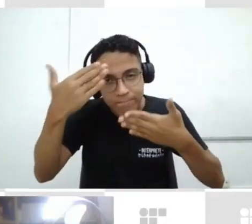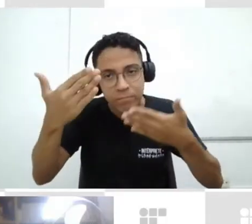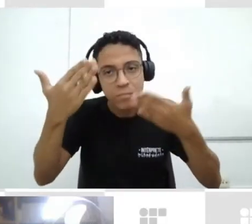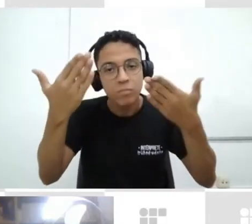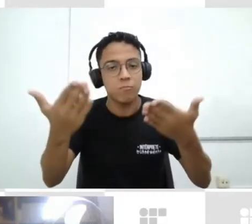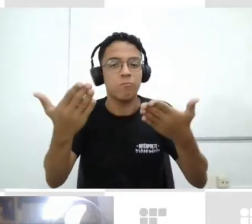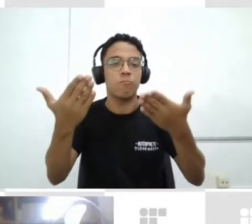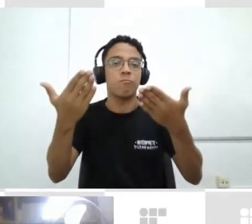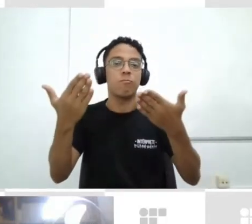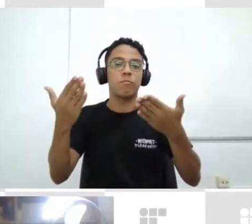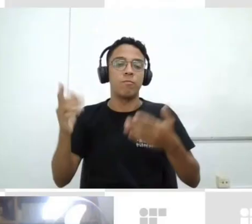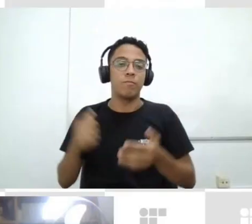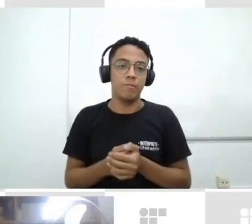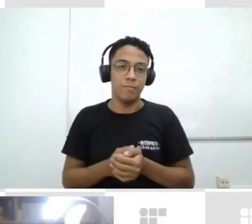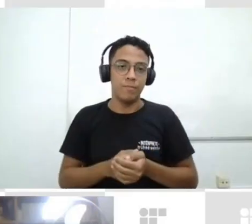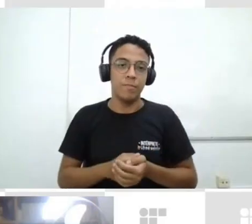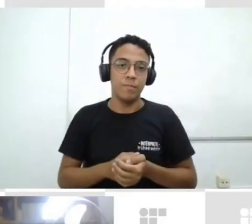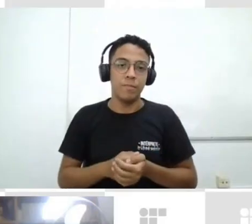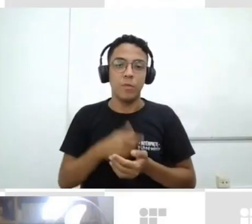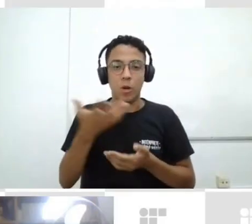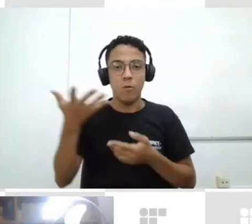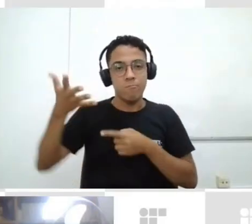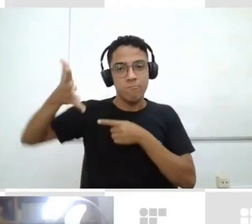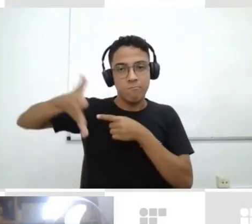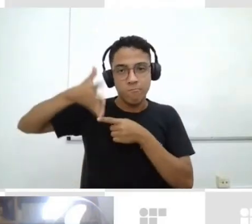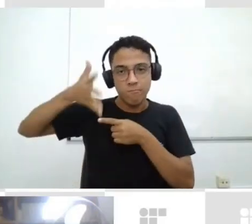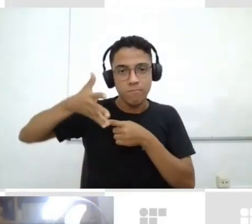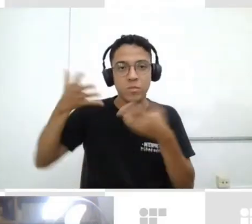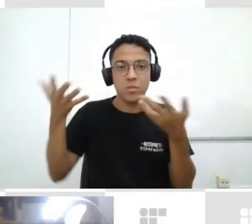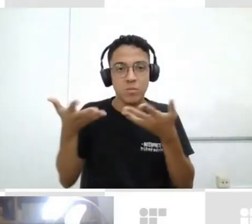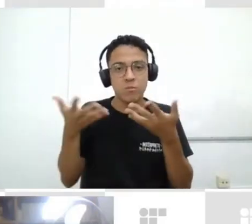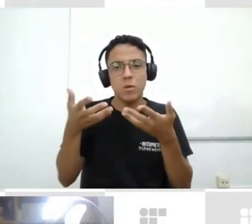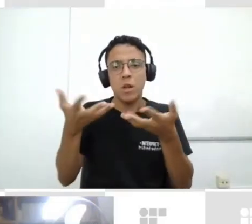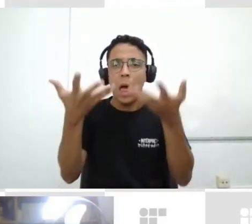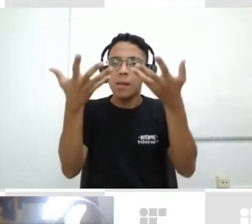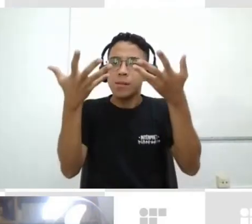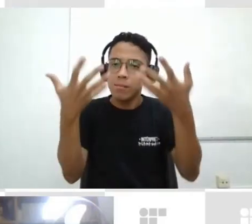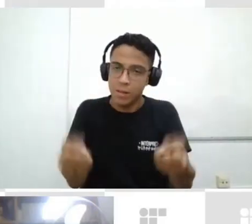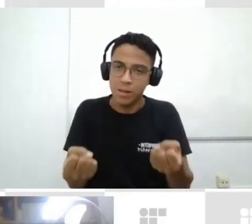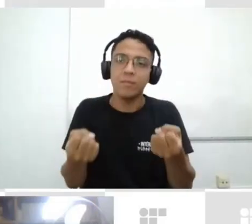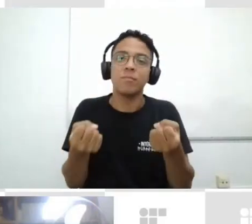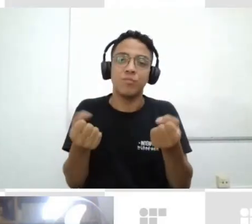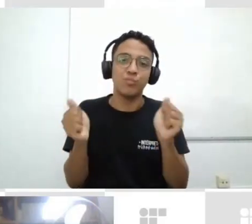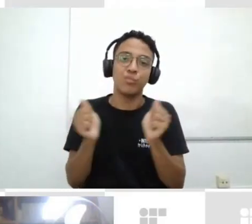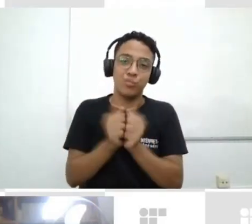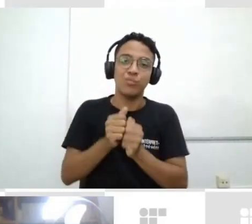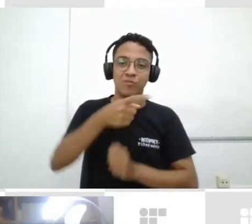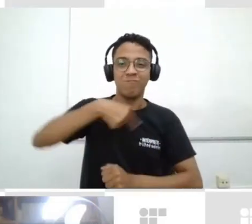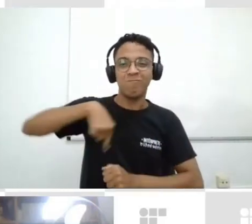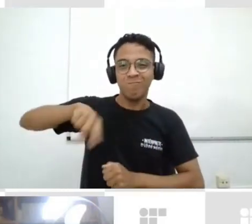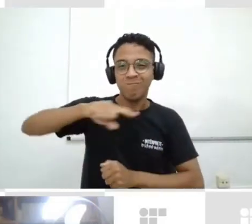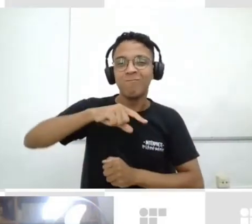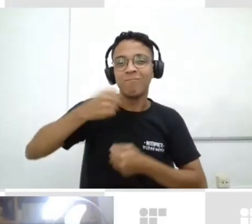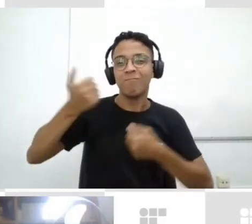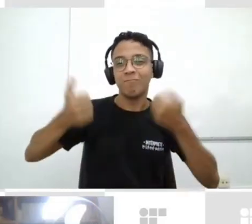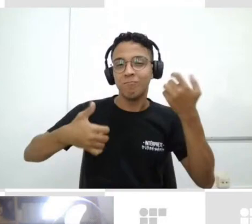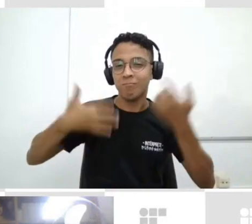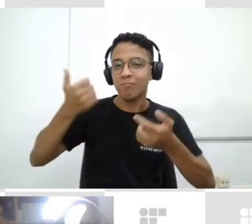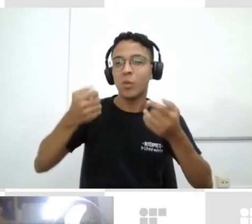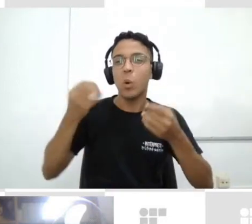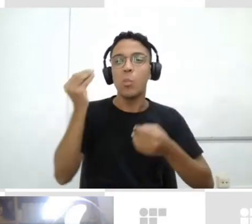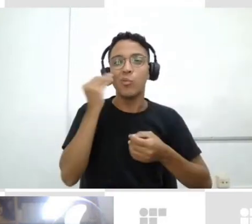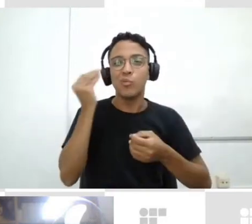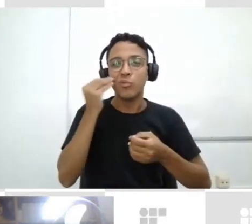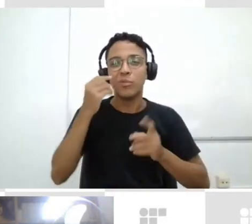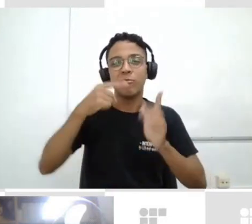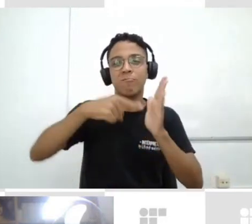senhor por essa generosidade, né? Em estar aqui hoje, em trazer os resultados das